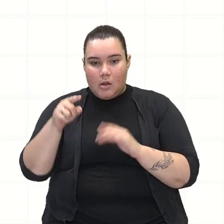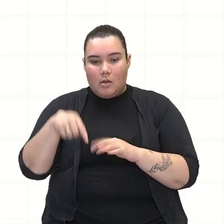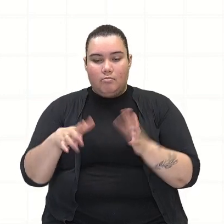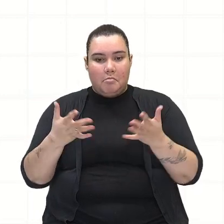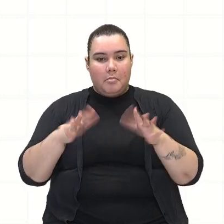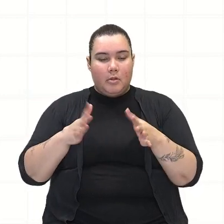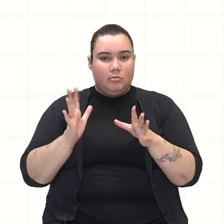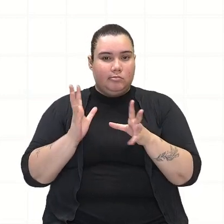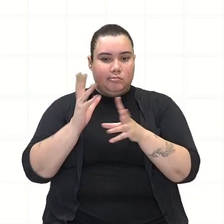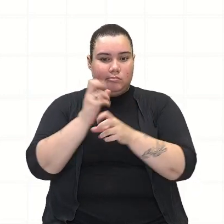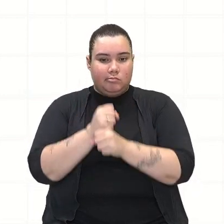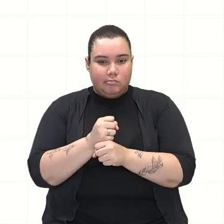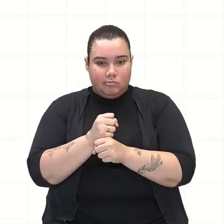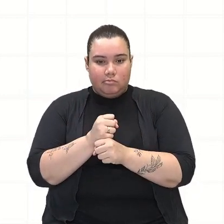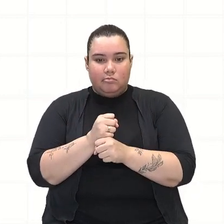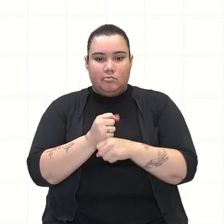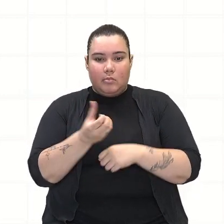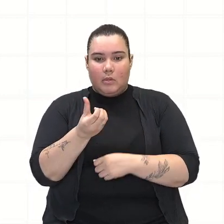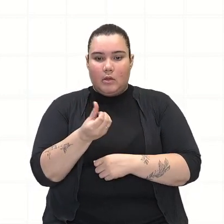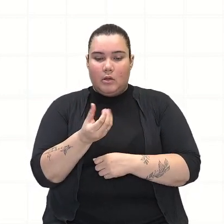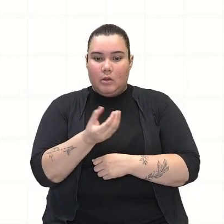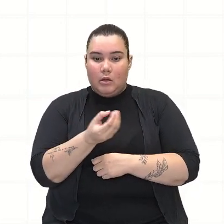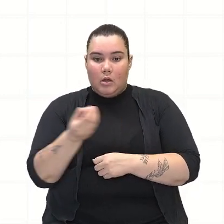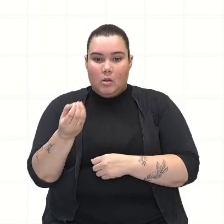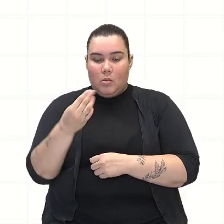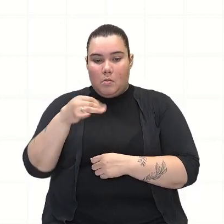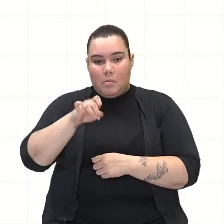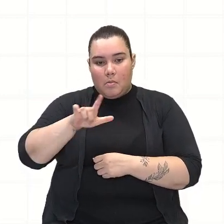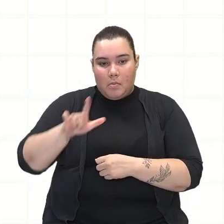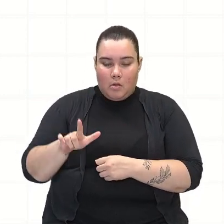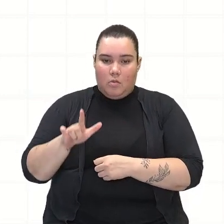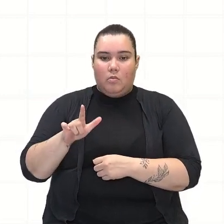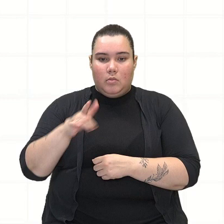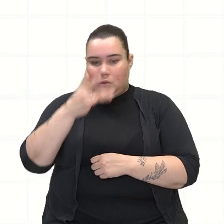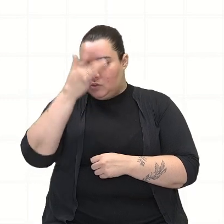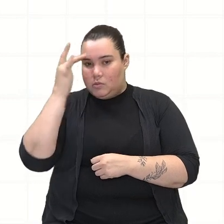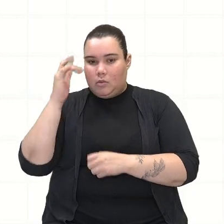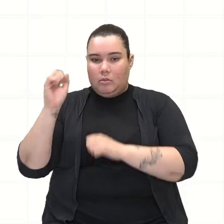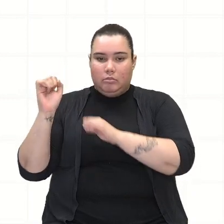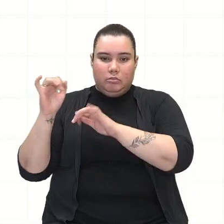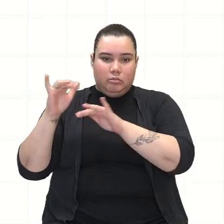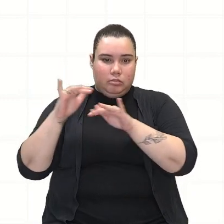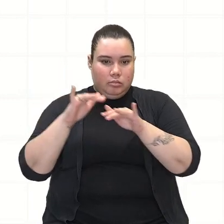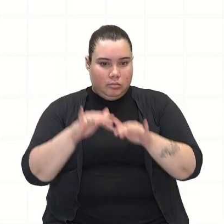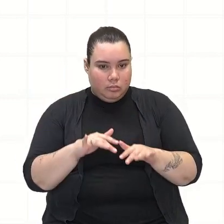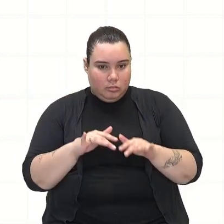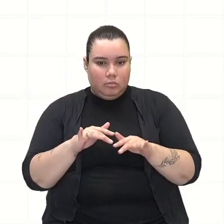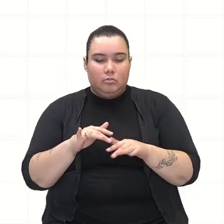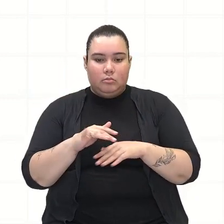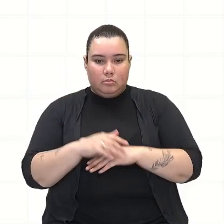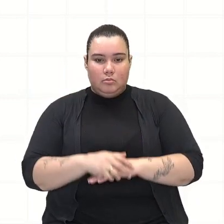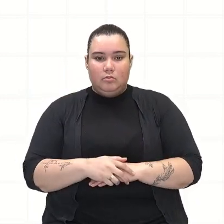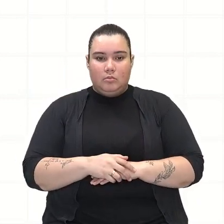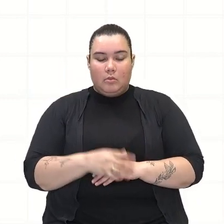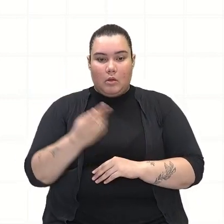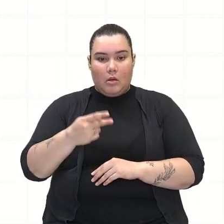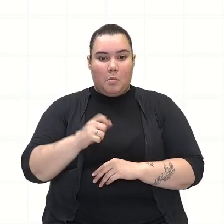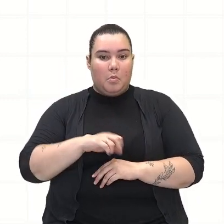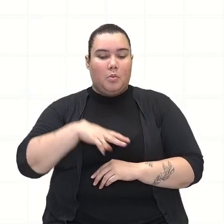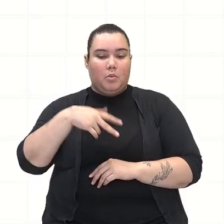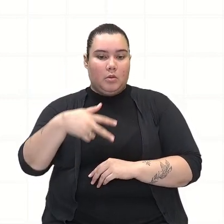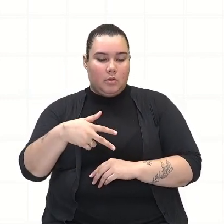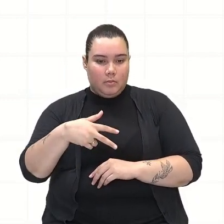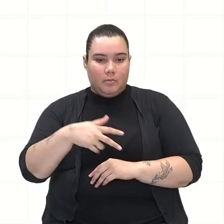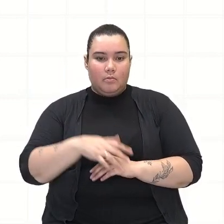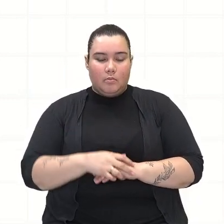cerca de 600 mil indivíduos sendo trazidos como escravizados para a América Portuguesa. E